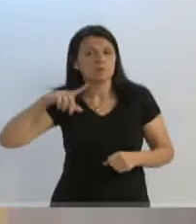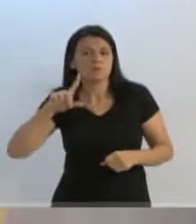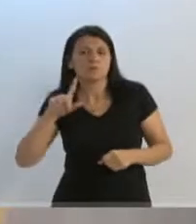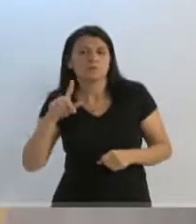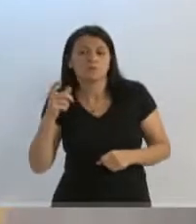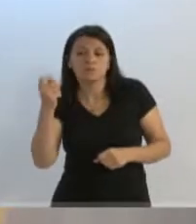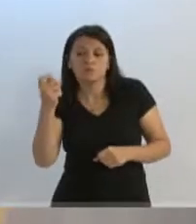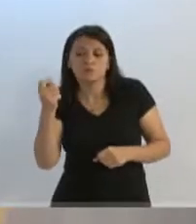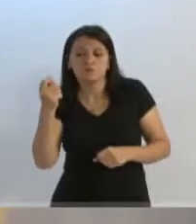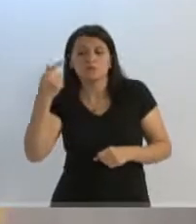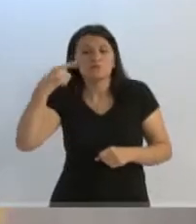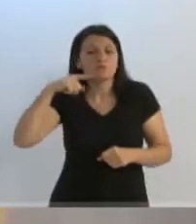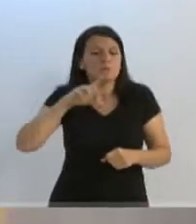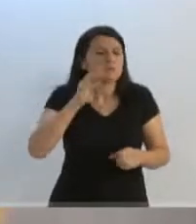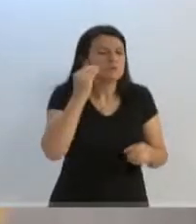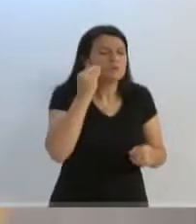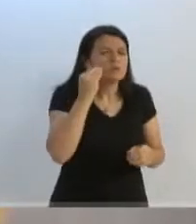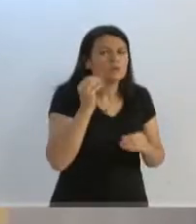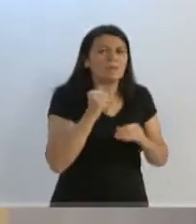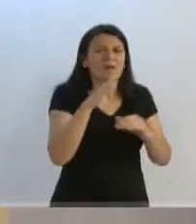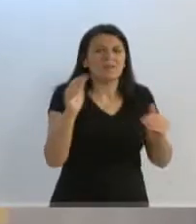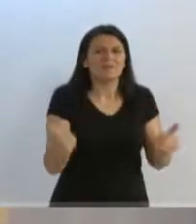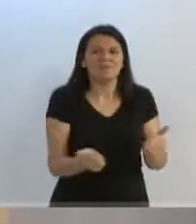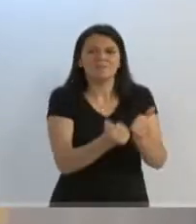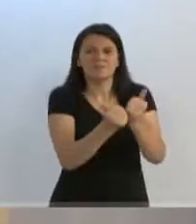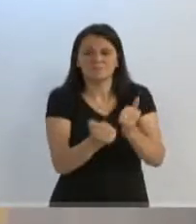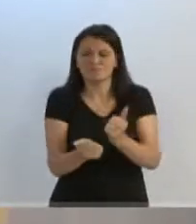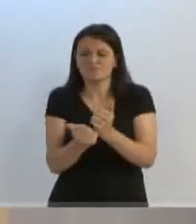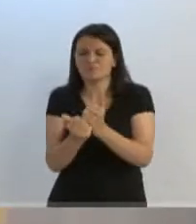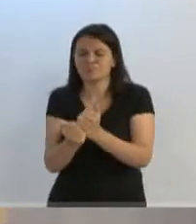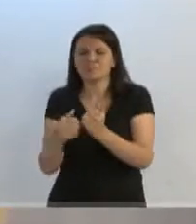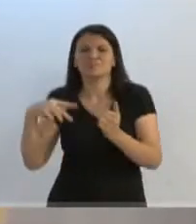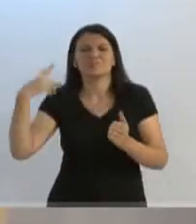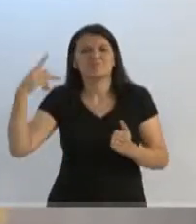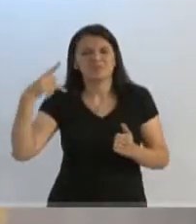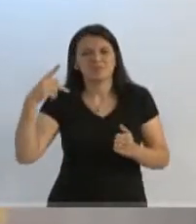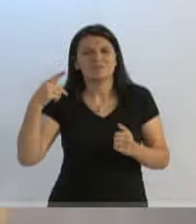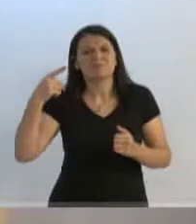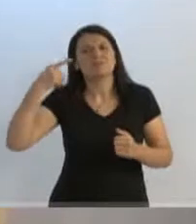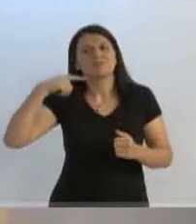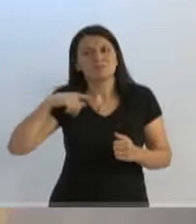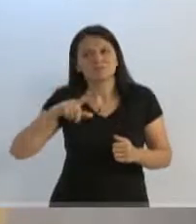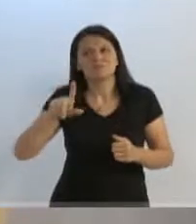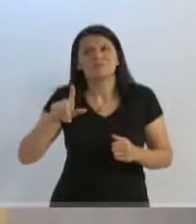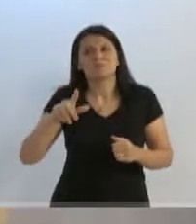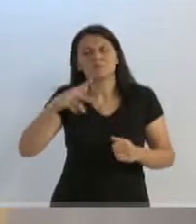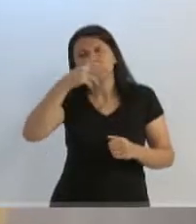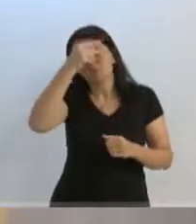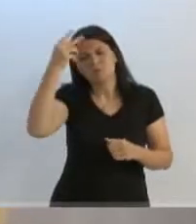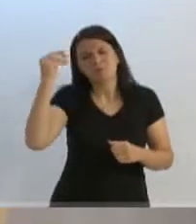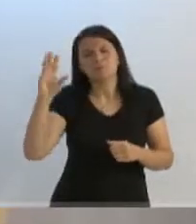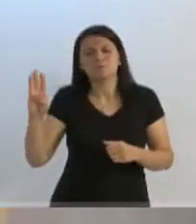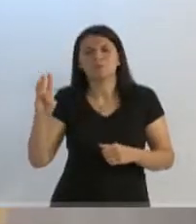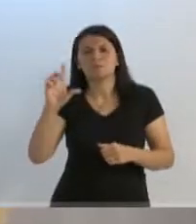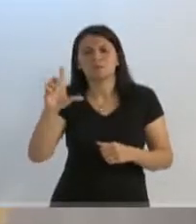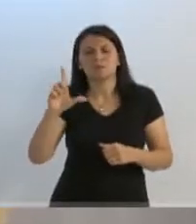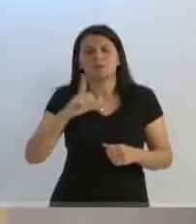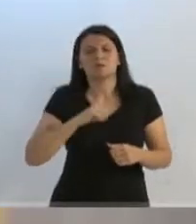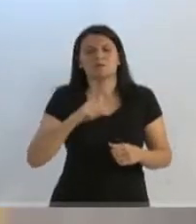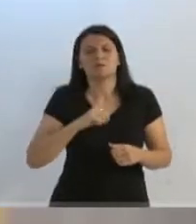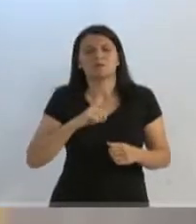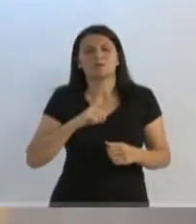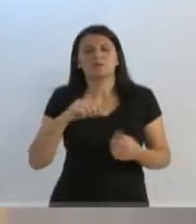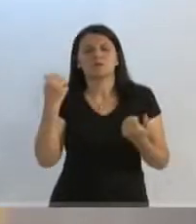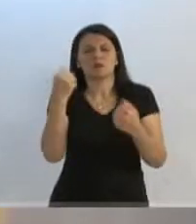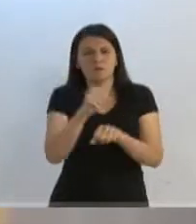nós vamos em busca de mais apoio de outros agentes políticos pra que a prefeitura municipal de blumenau tenha condições